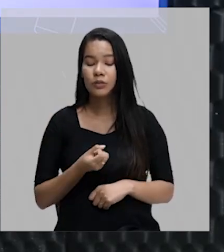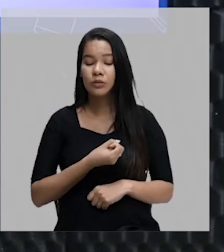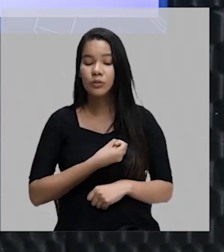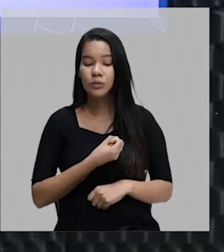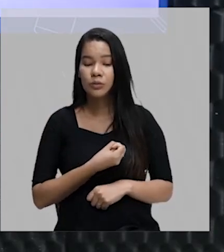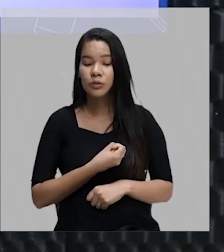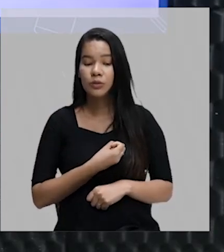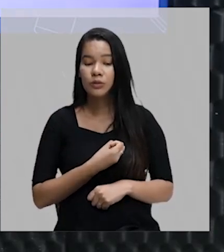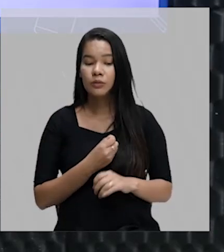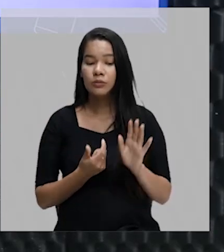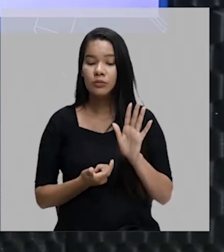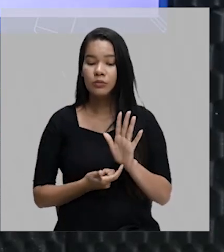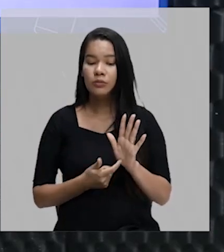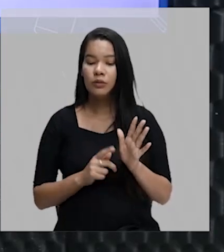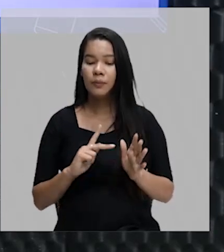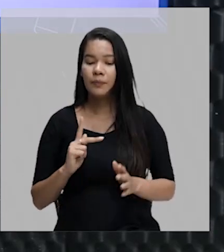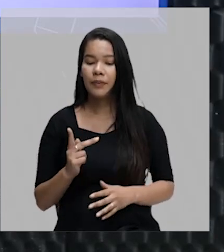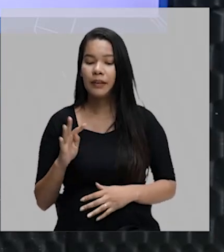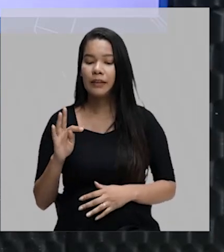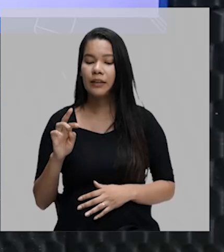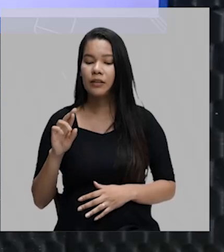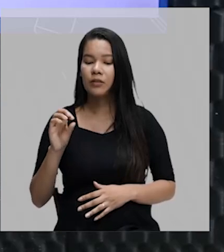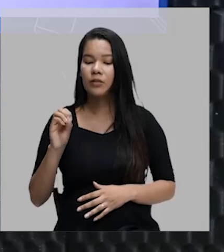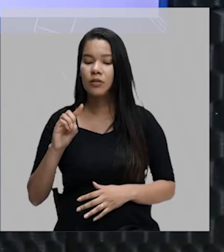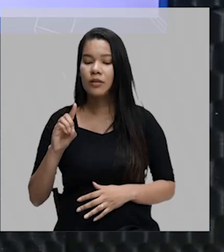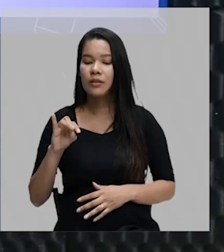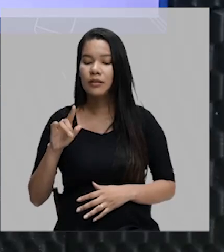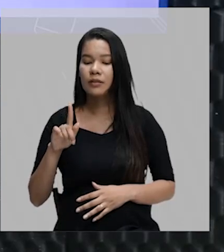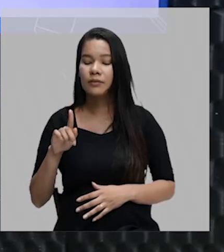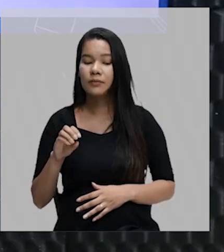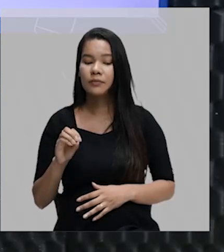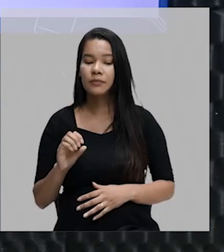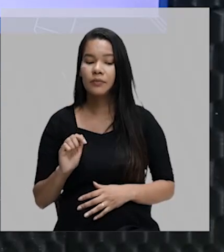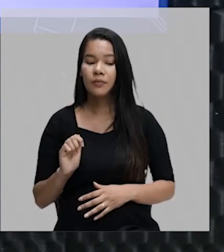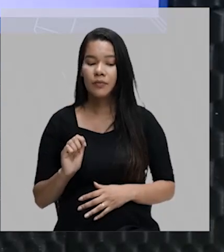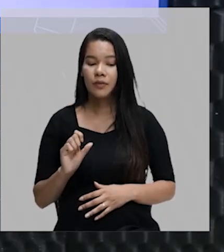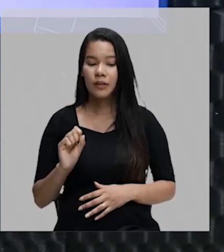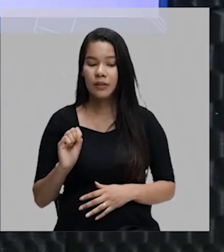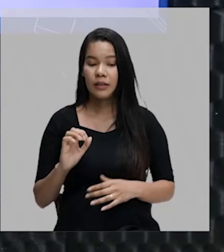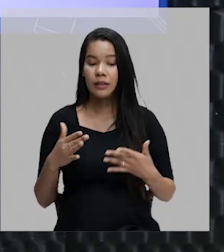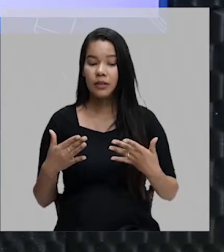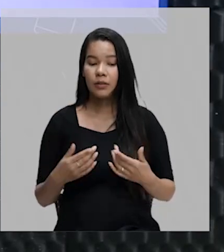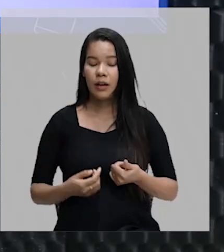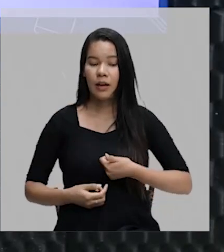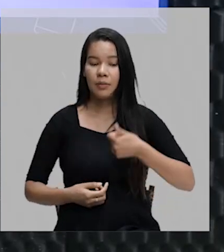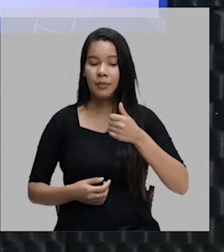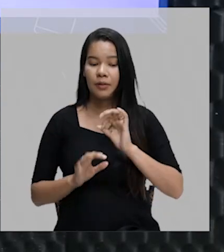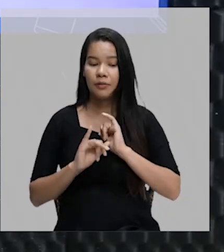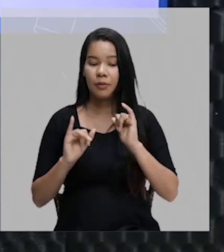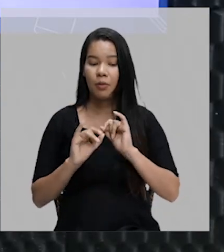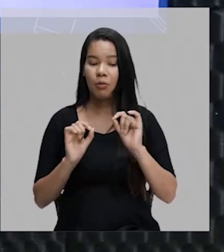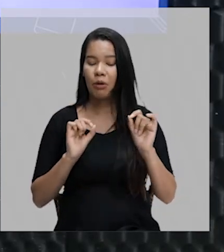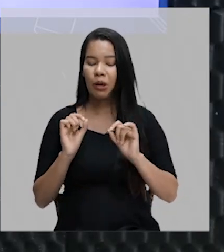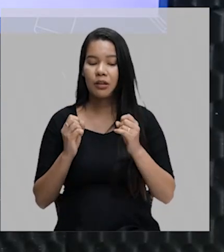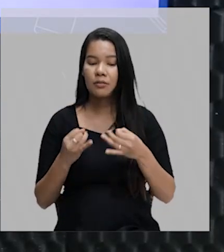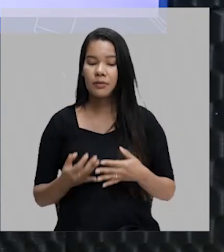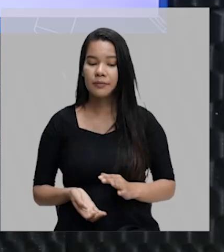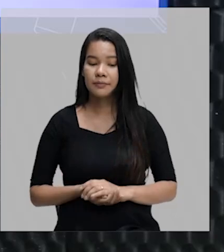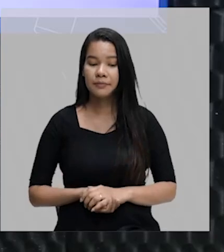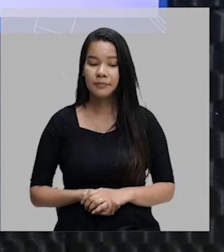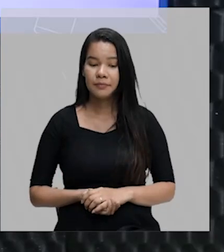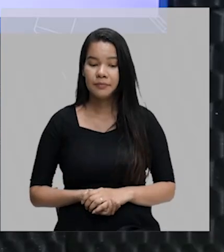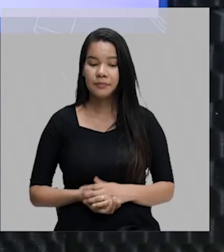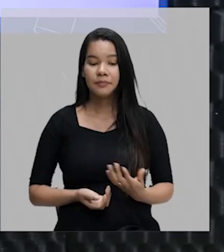a heterose, tá? Ou vigor híbrido. Vamos ver aqui a primeira afirmativa. O que ele fala?